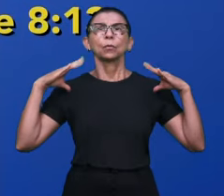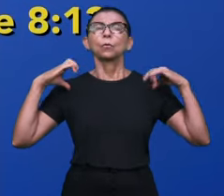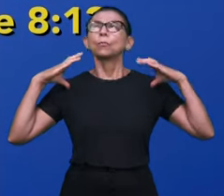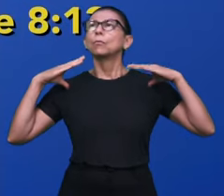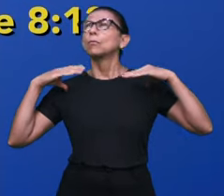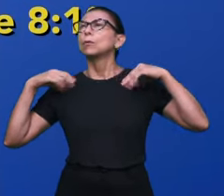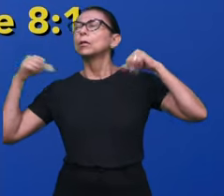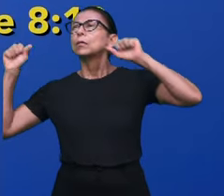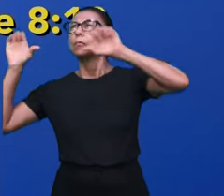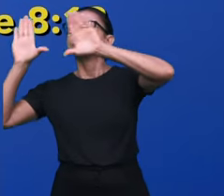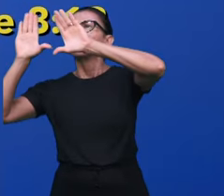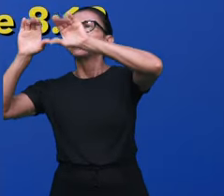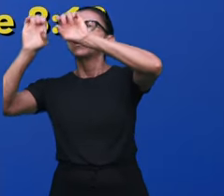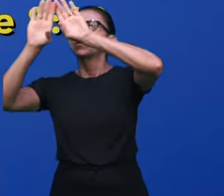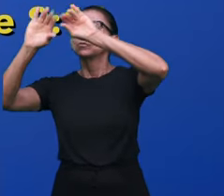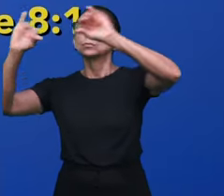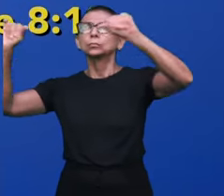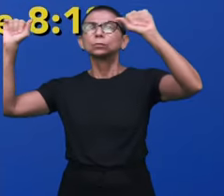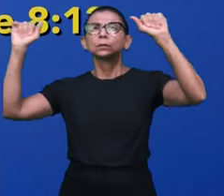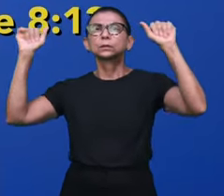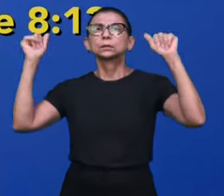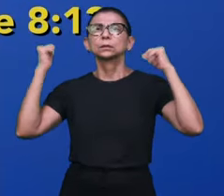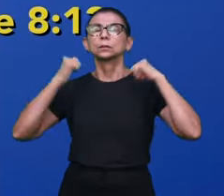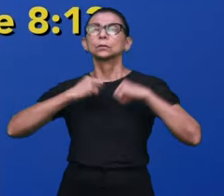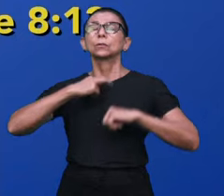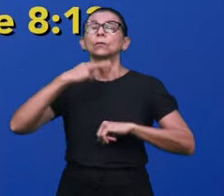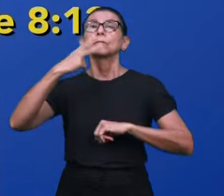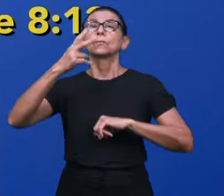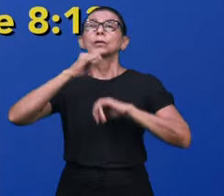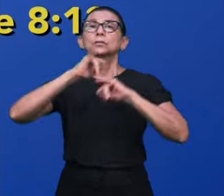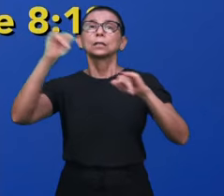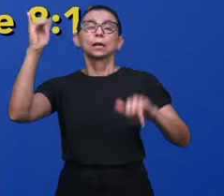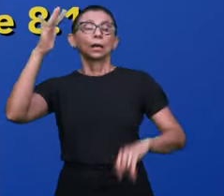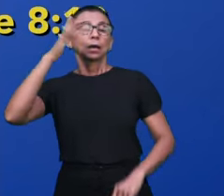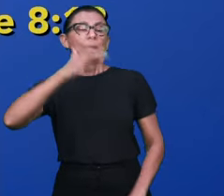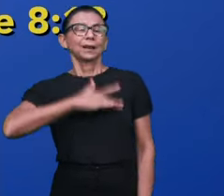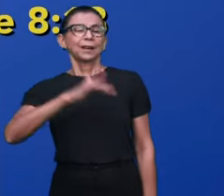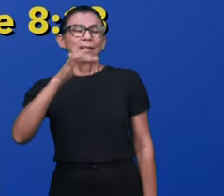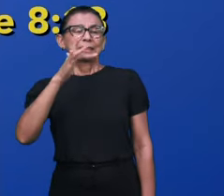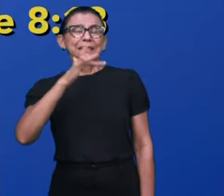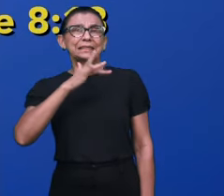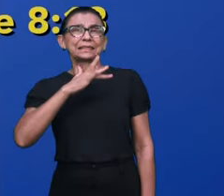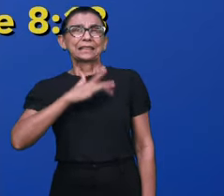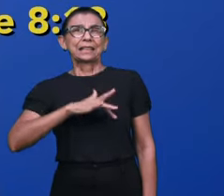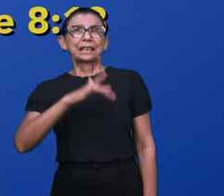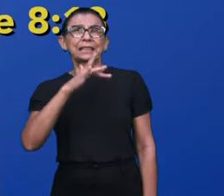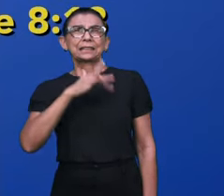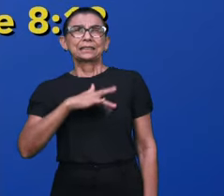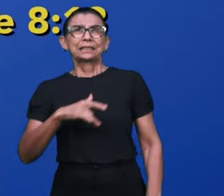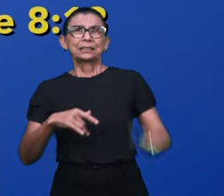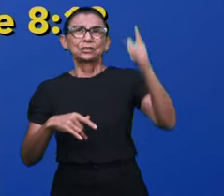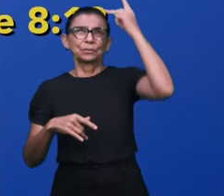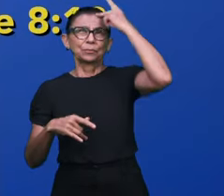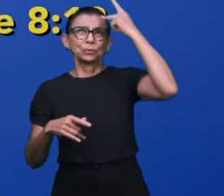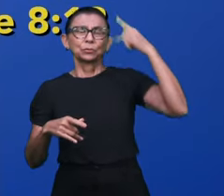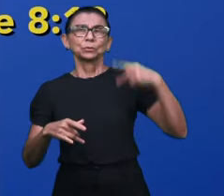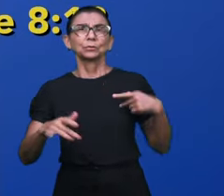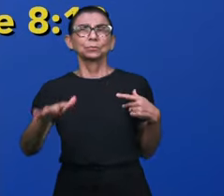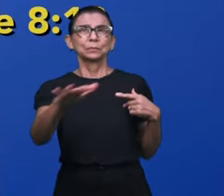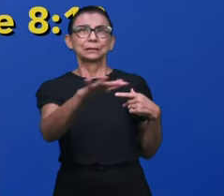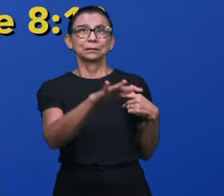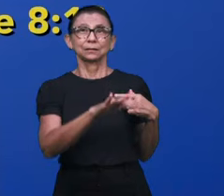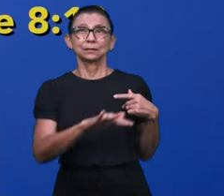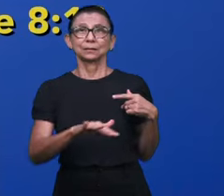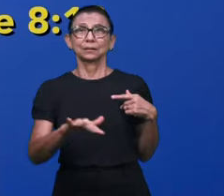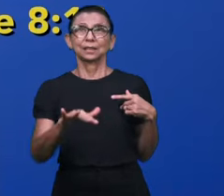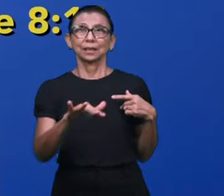céu, dizendo com grande voz: ai, ai dos que habitam sobre a terra, por